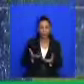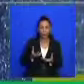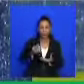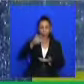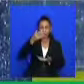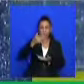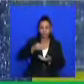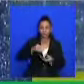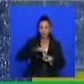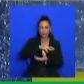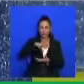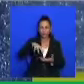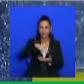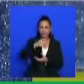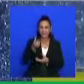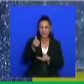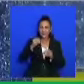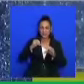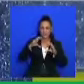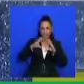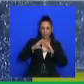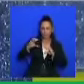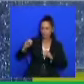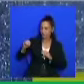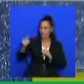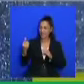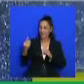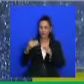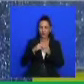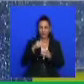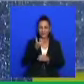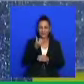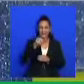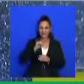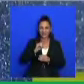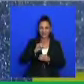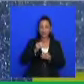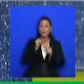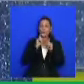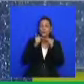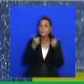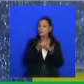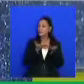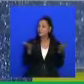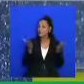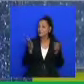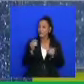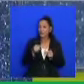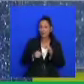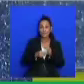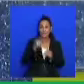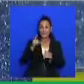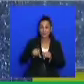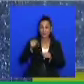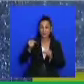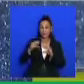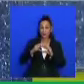Globo carregado, embaralhando 60 bolas numeradas de 01 a 60. Boa sorte para você, vamos chamar o primeiro